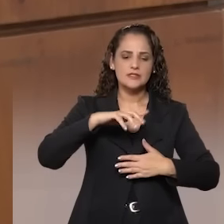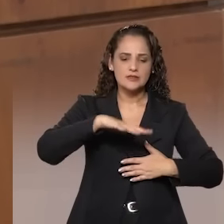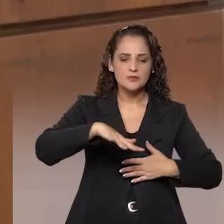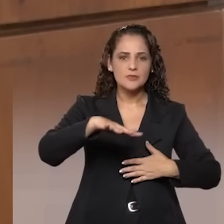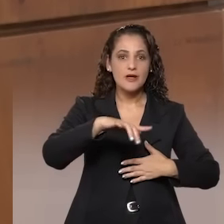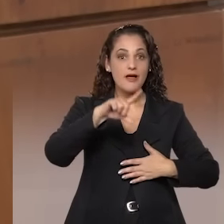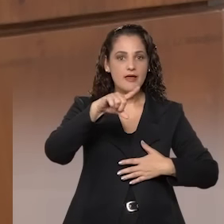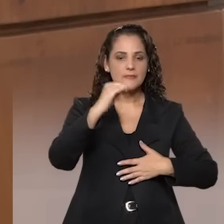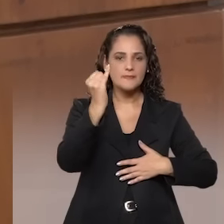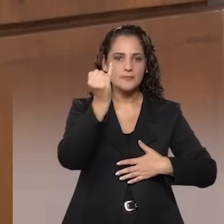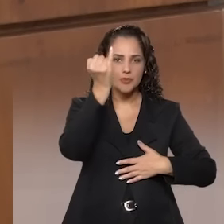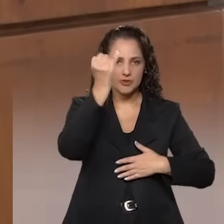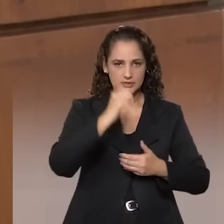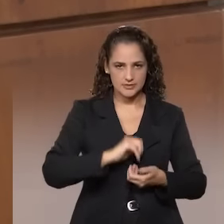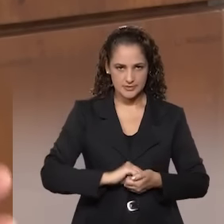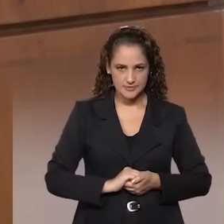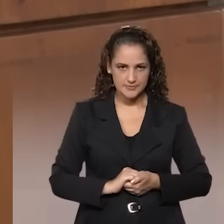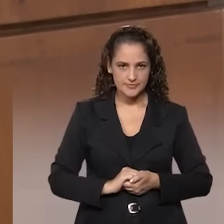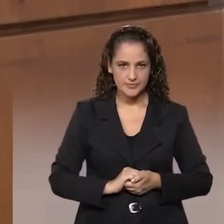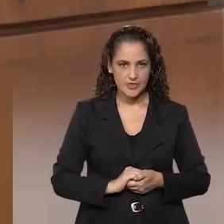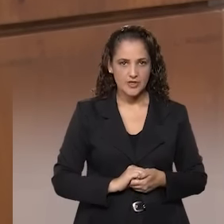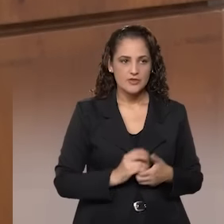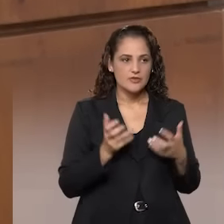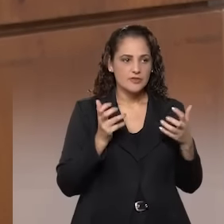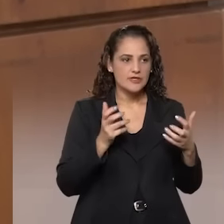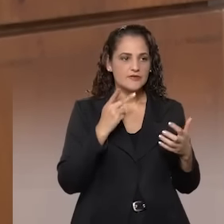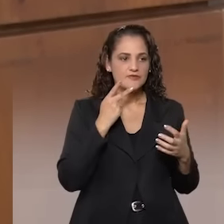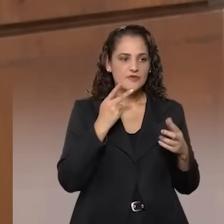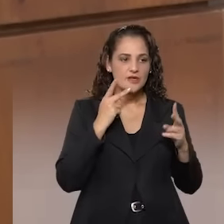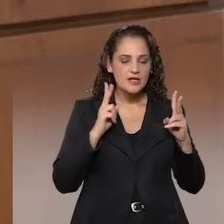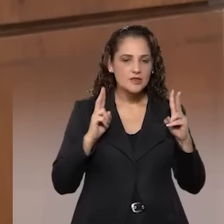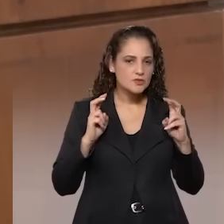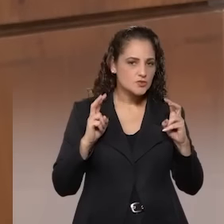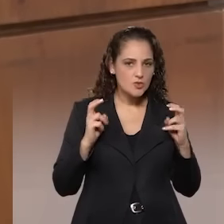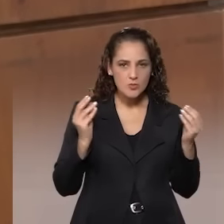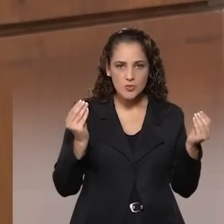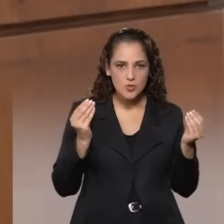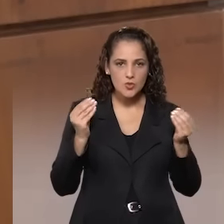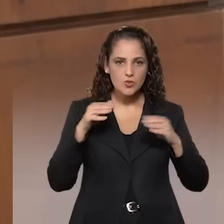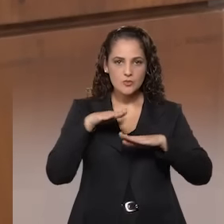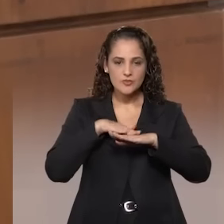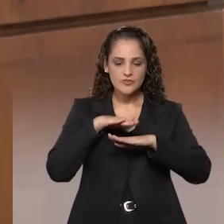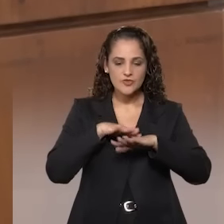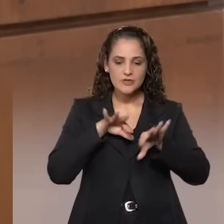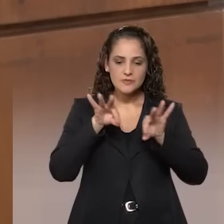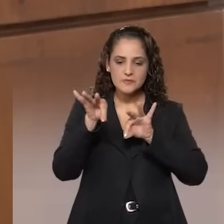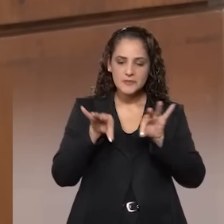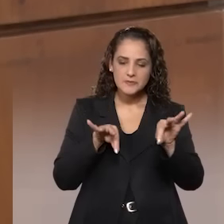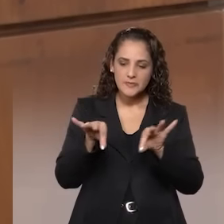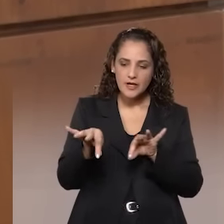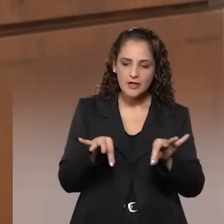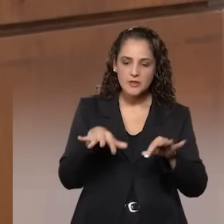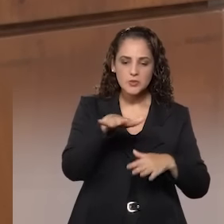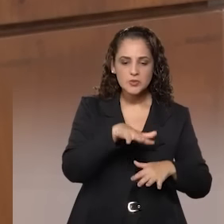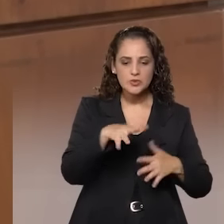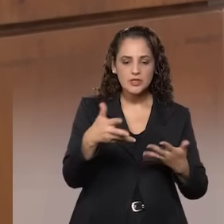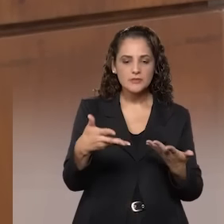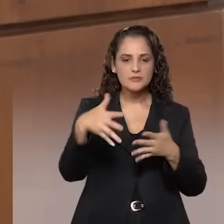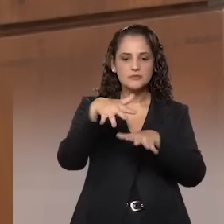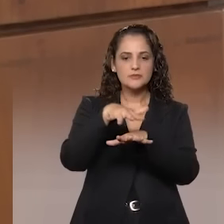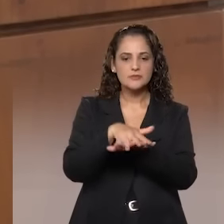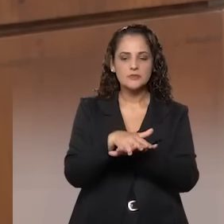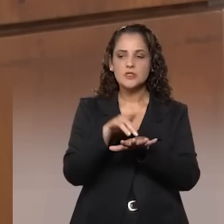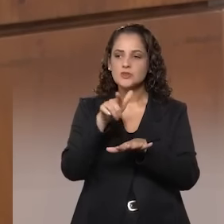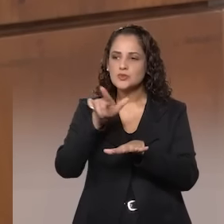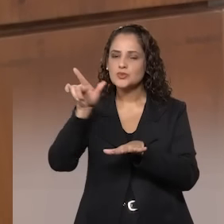e essa prepara esse espaço paraa inclusão também de outros recortes né da pessoa com deficiência